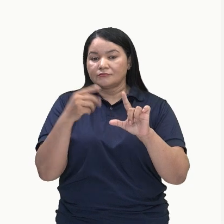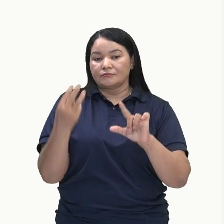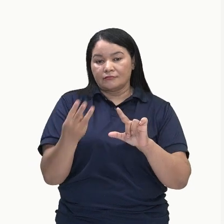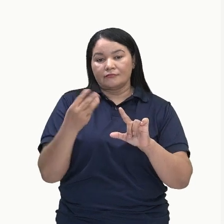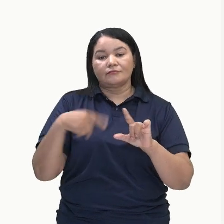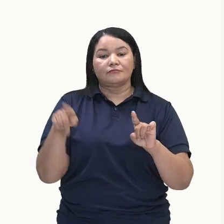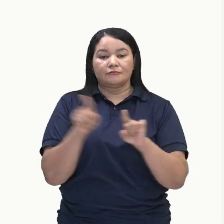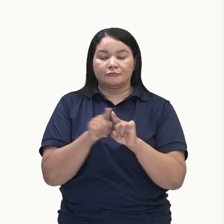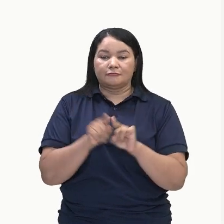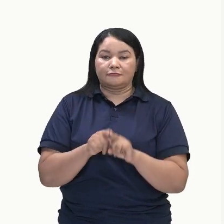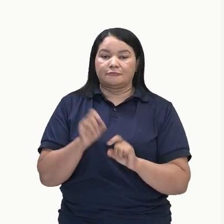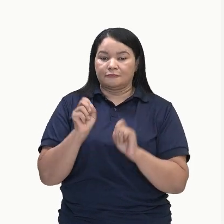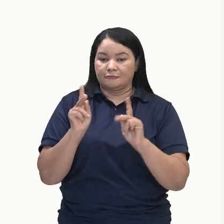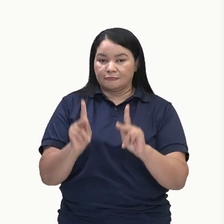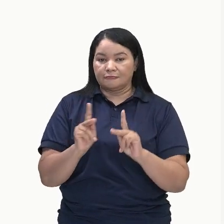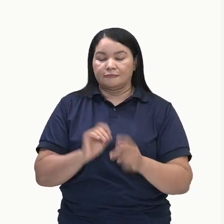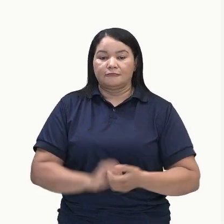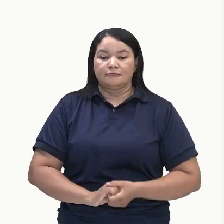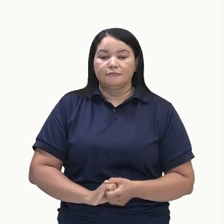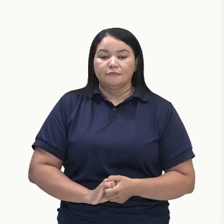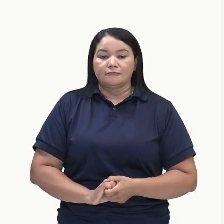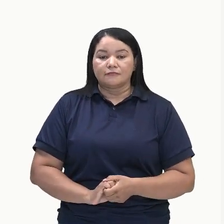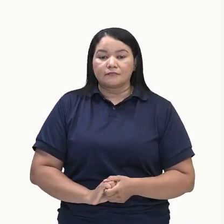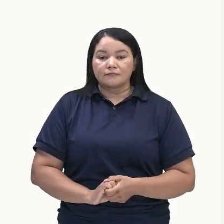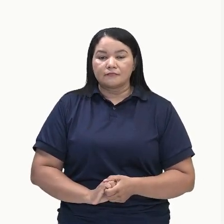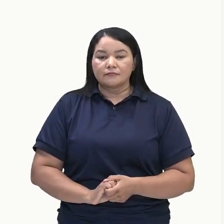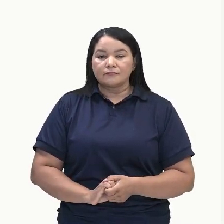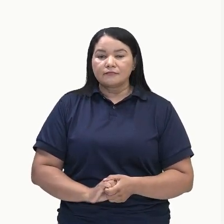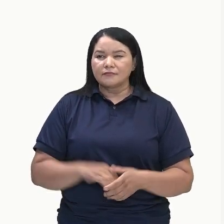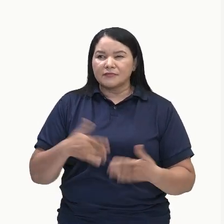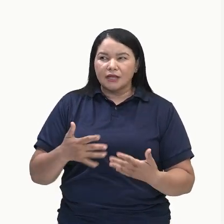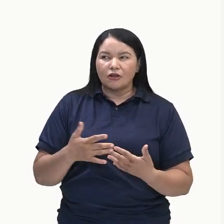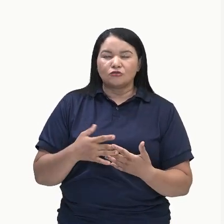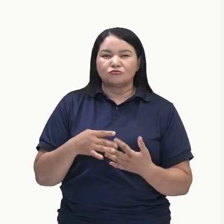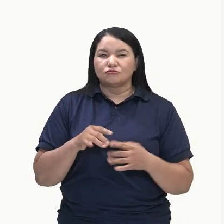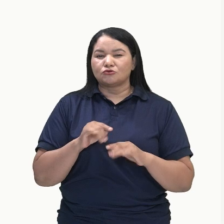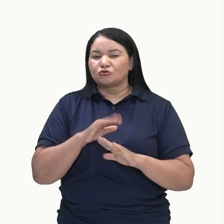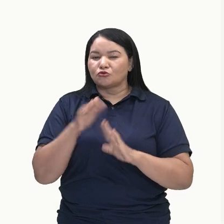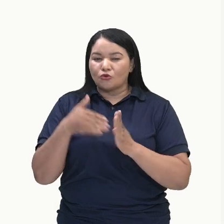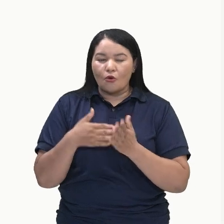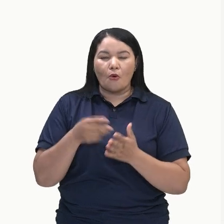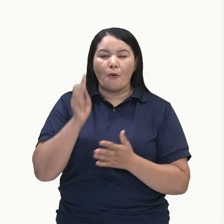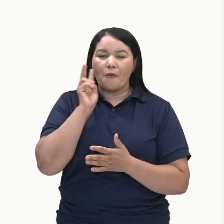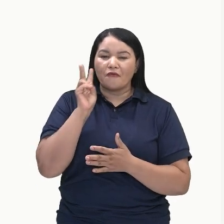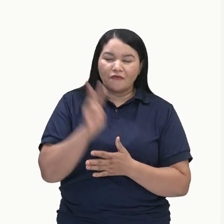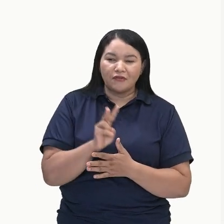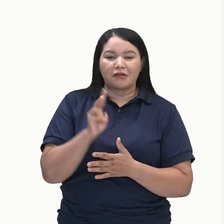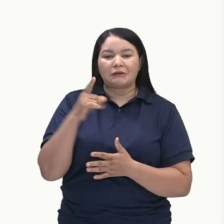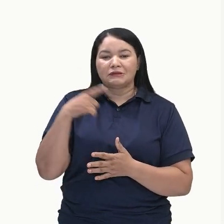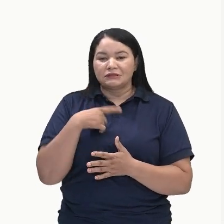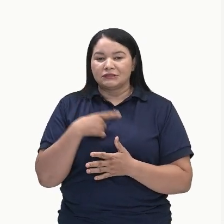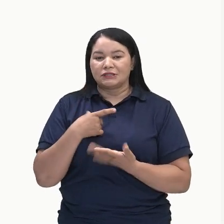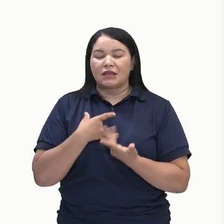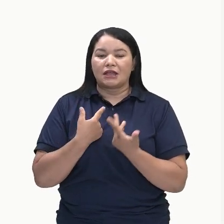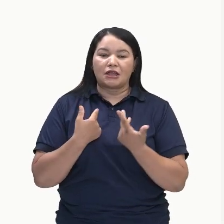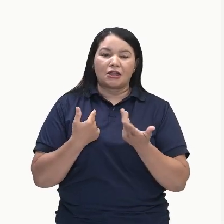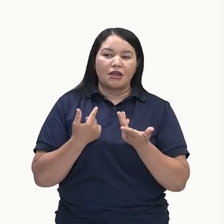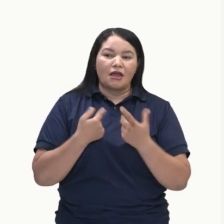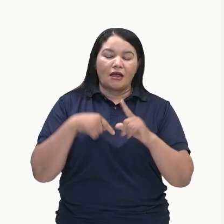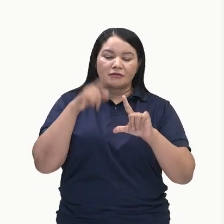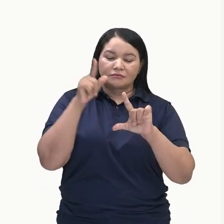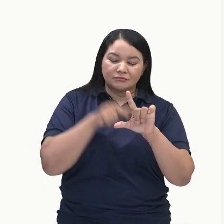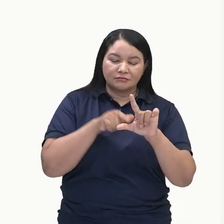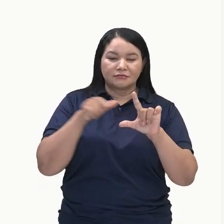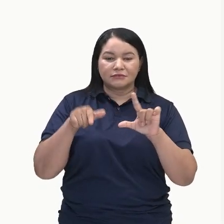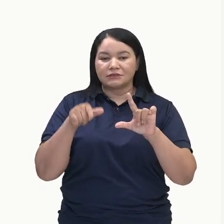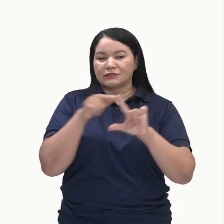nome triângulos, tudo bem? Então todas as vezes que eu tiver ali uma figura de 3 lados,